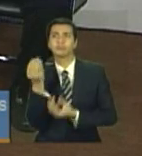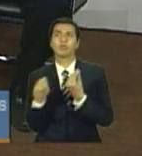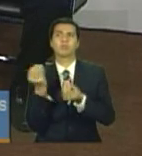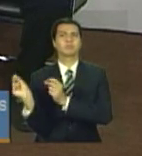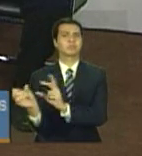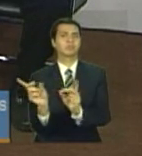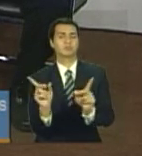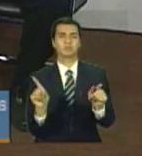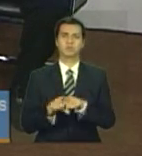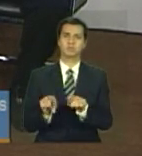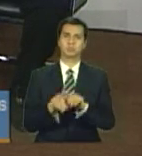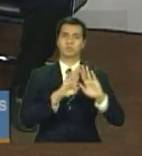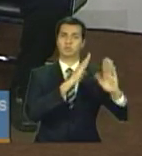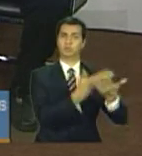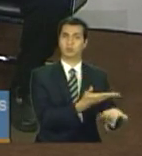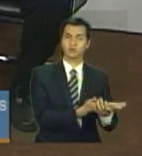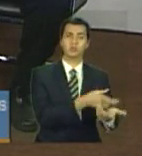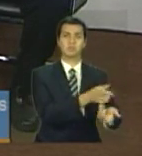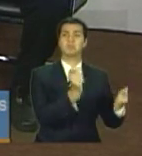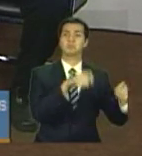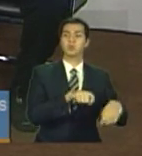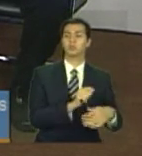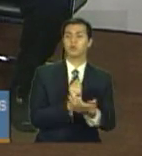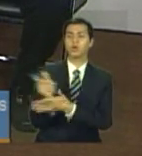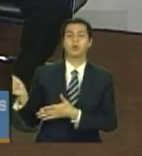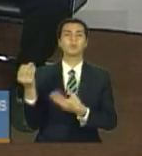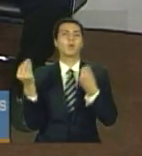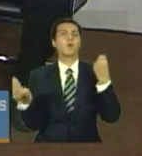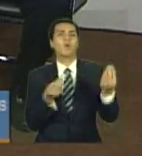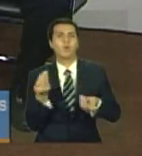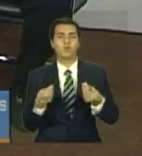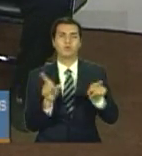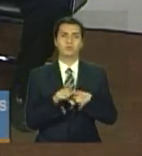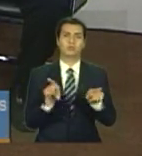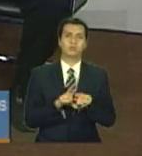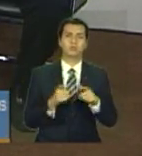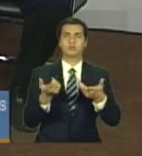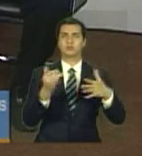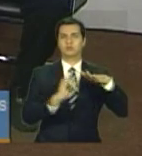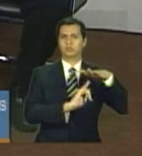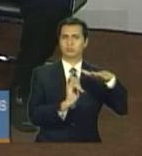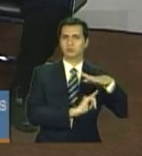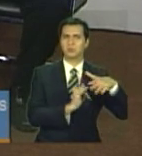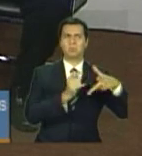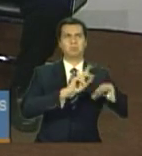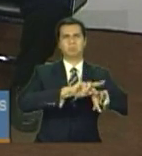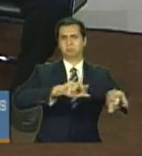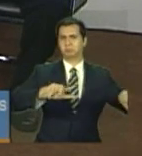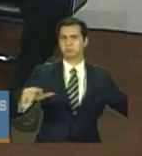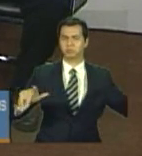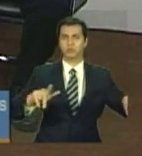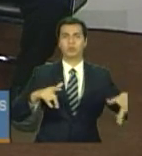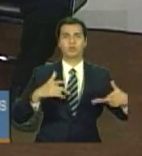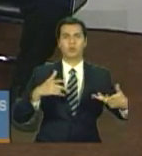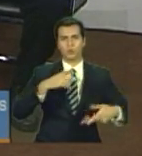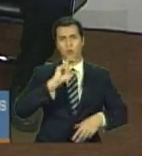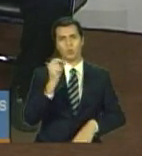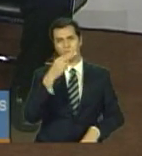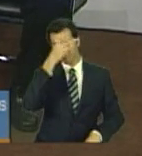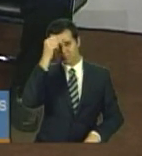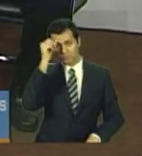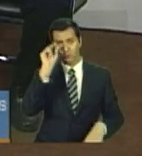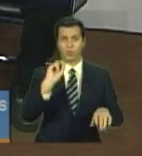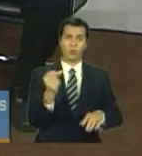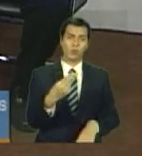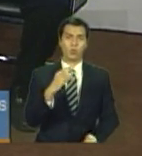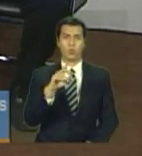escola possa buscar, ou para que as entidades, né, no caso, que tenham dificuldades do município ou das